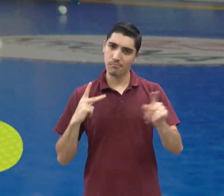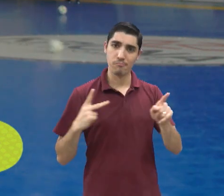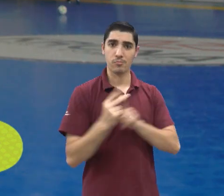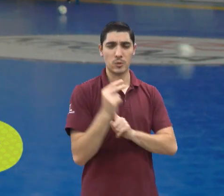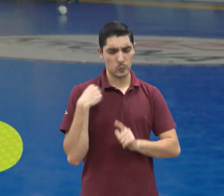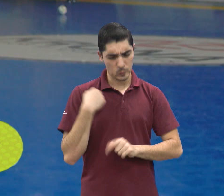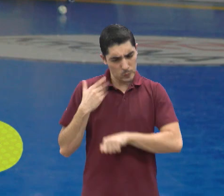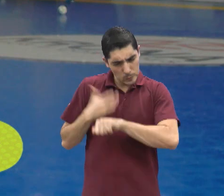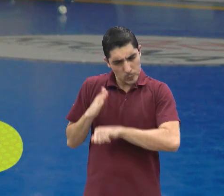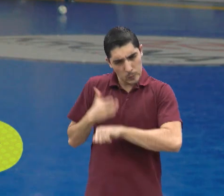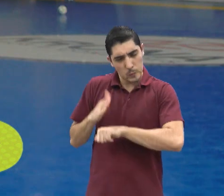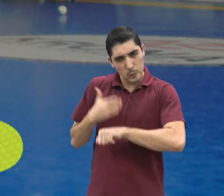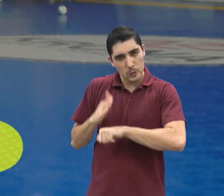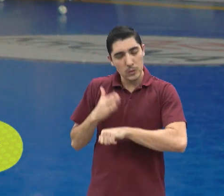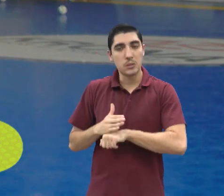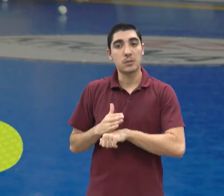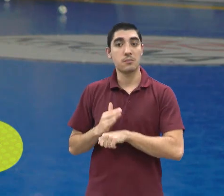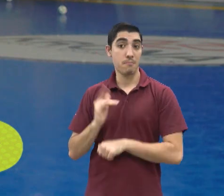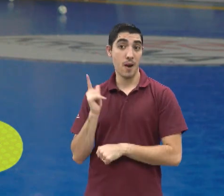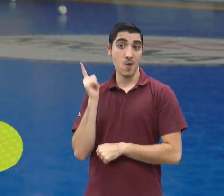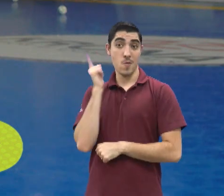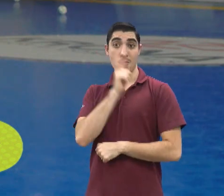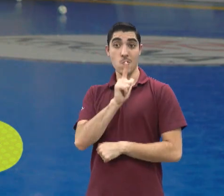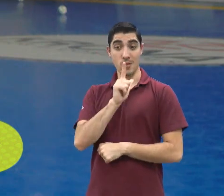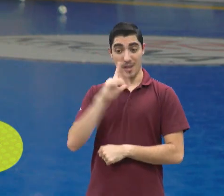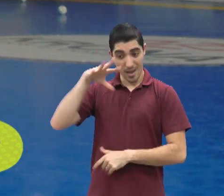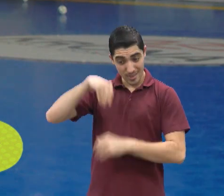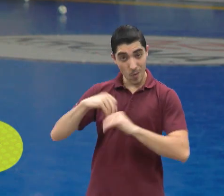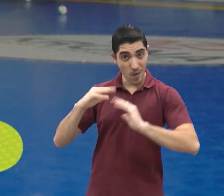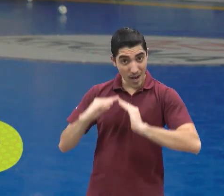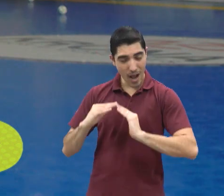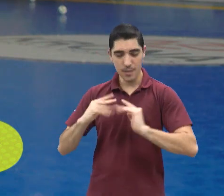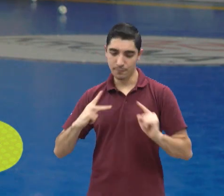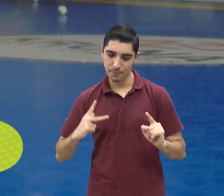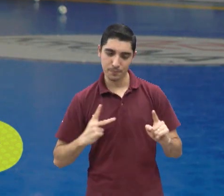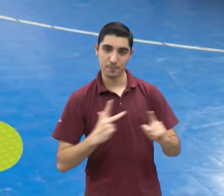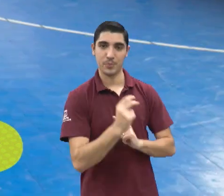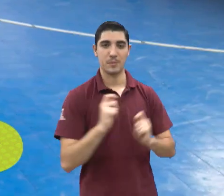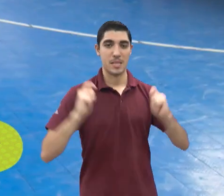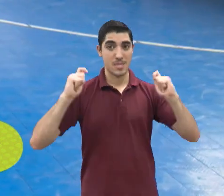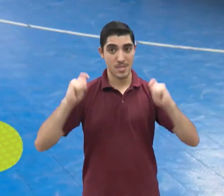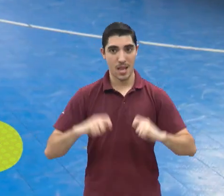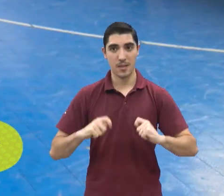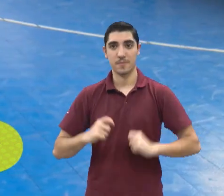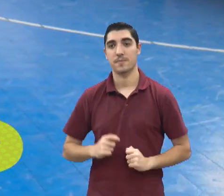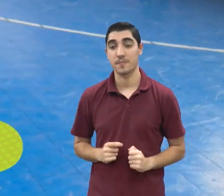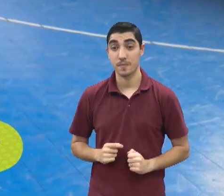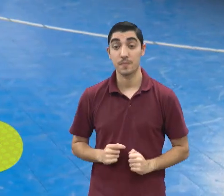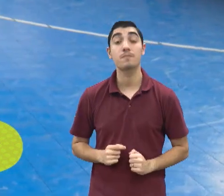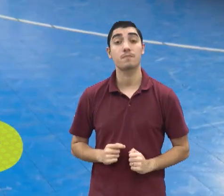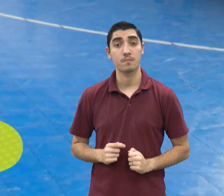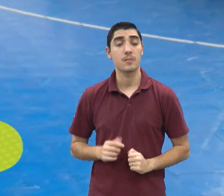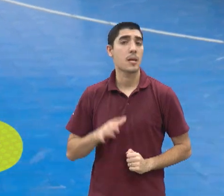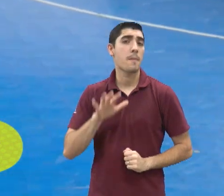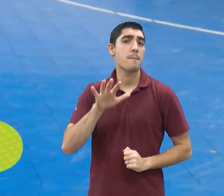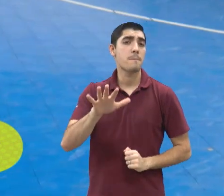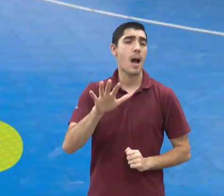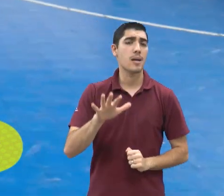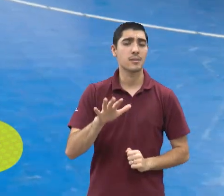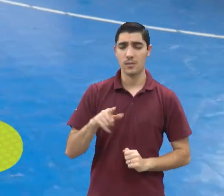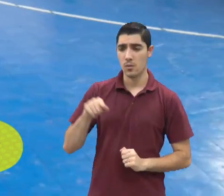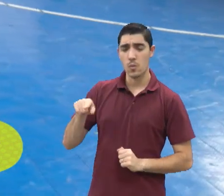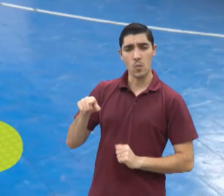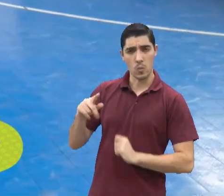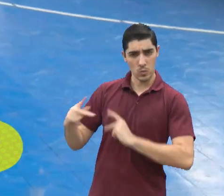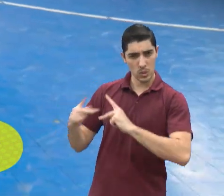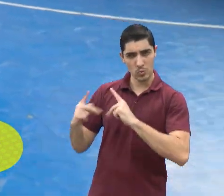para esse primeiro jogo, para que aqui em São José a gente consiga sair vitorioso. E quais os erros cometidos contra o Tabuão